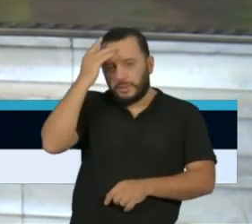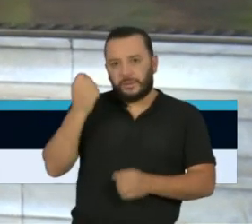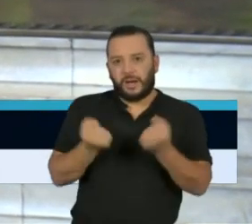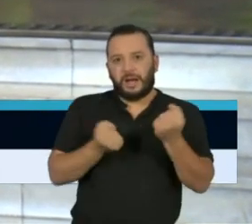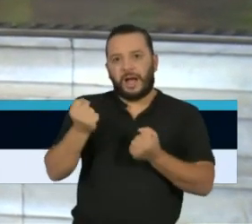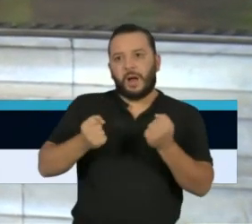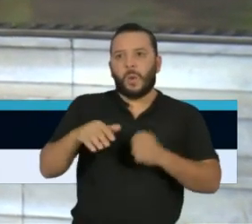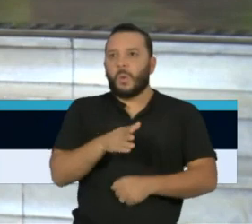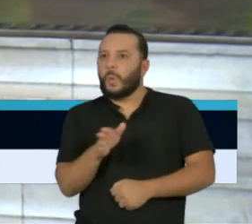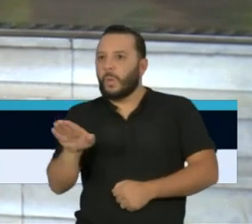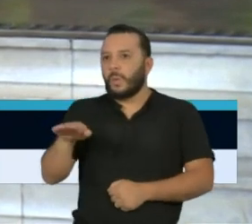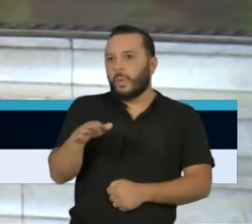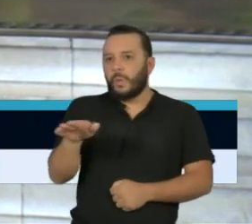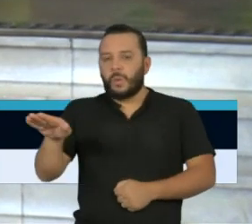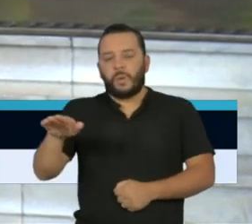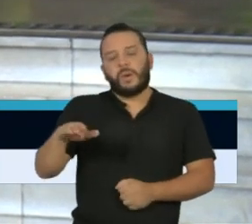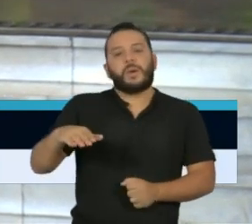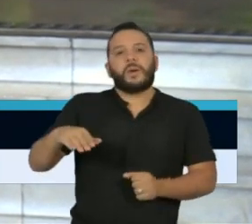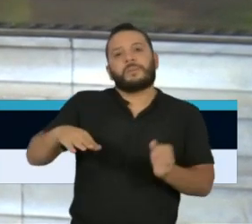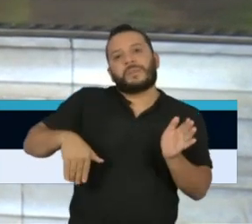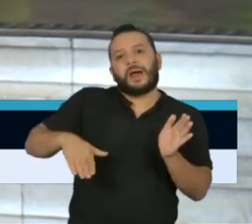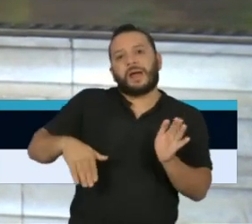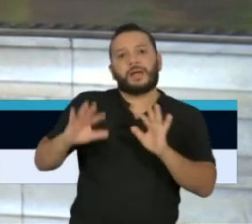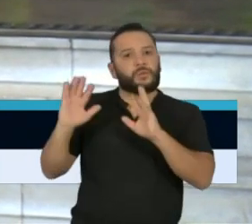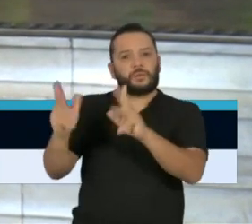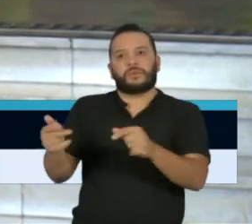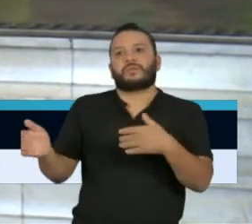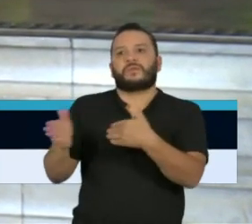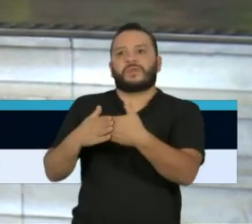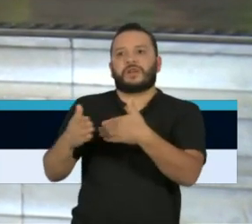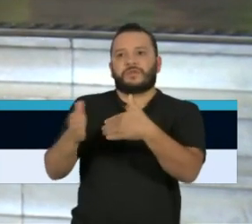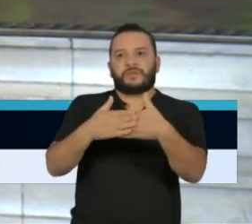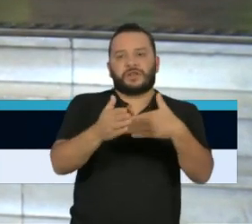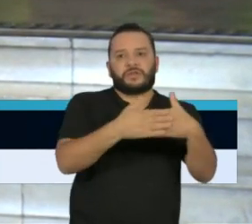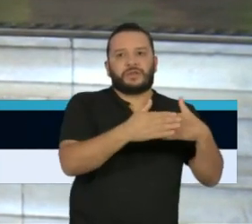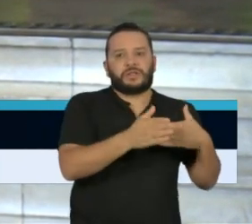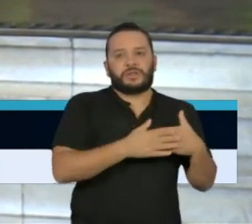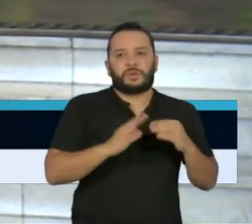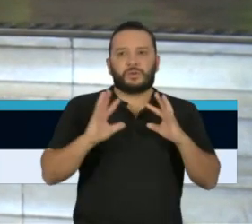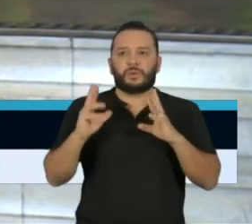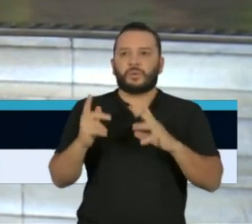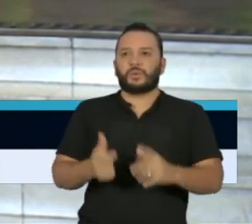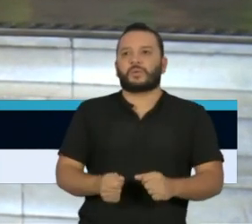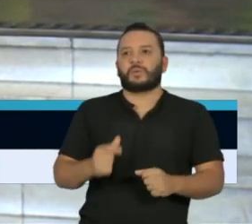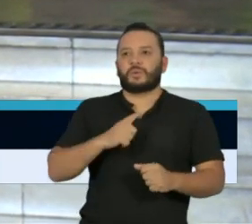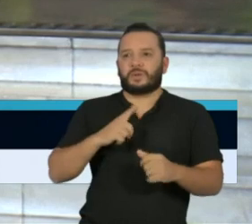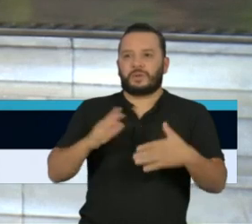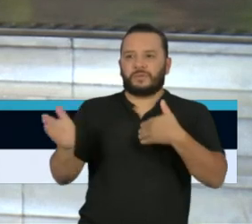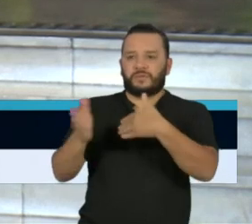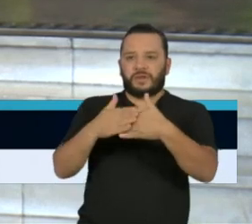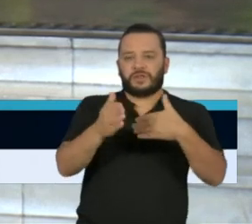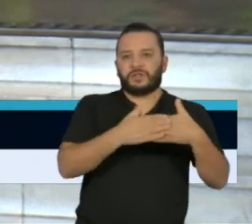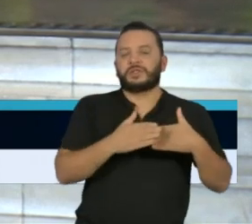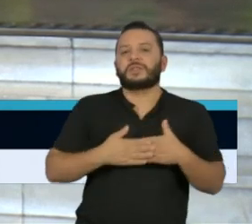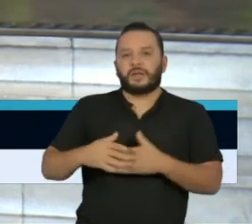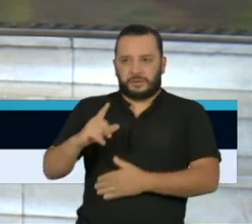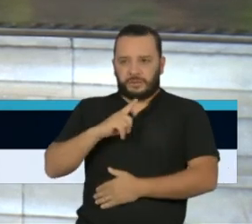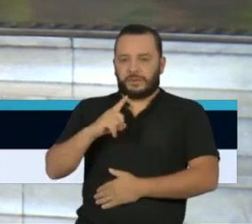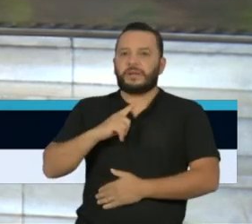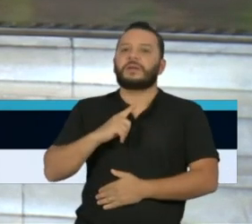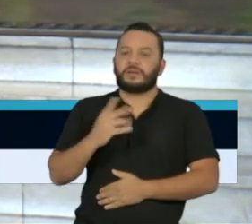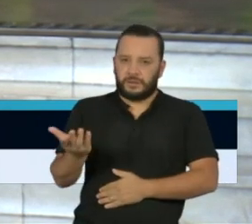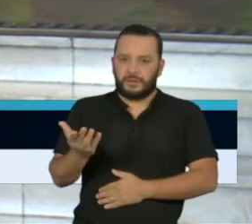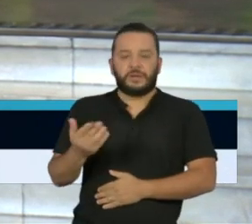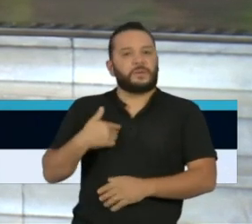ao litoral. As praias estão todas fechadas, estão todas limitadas, interditadas